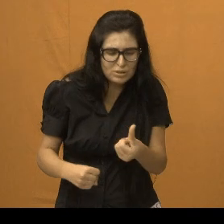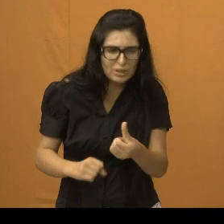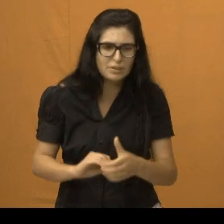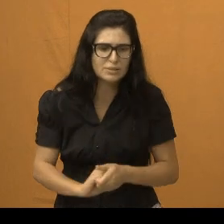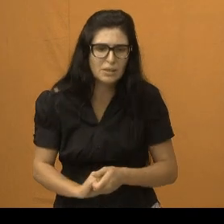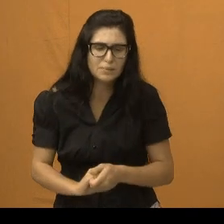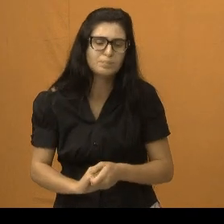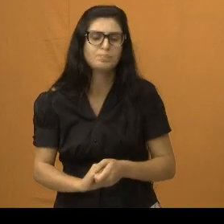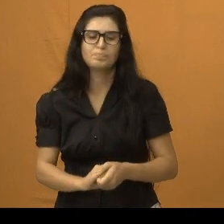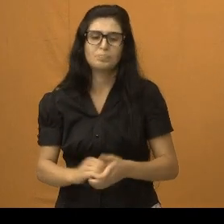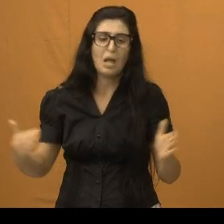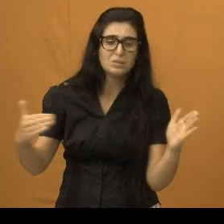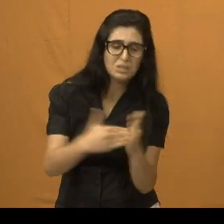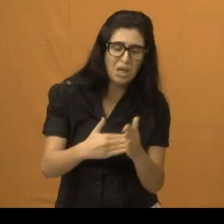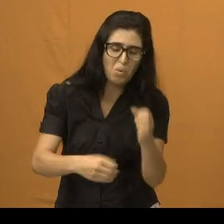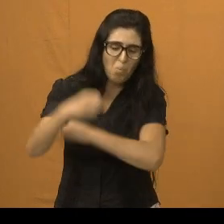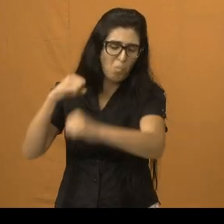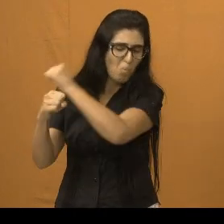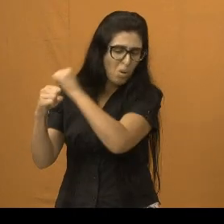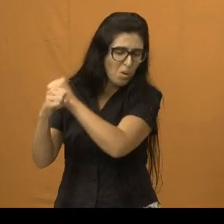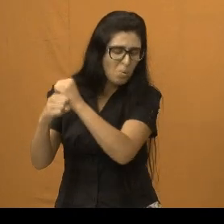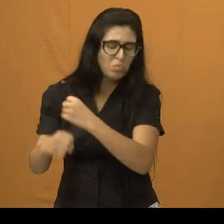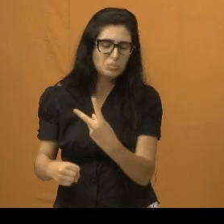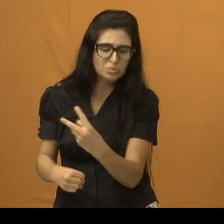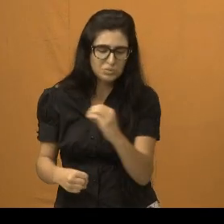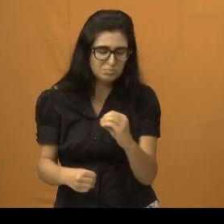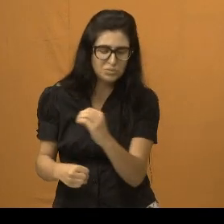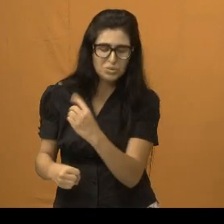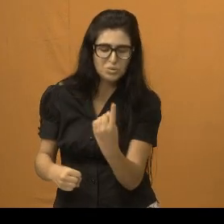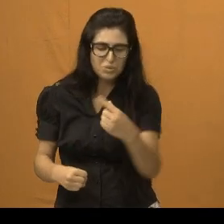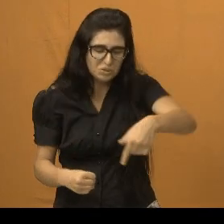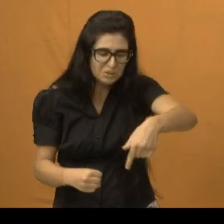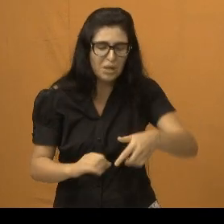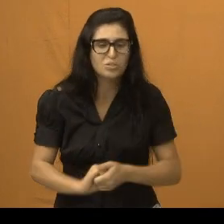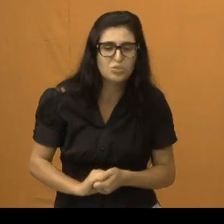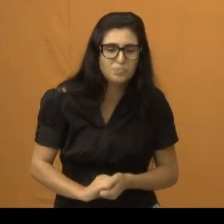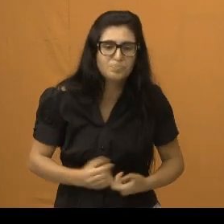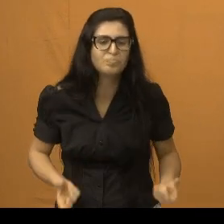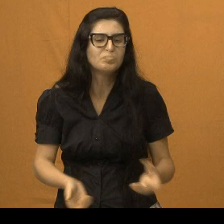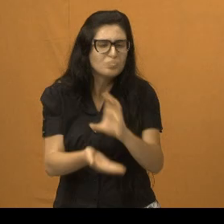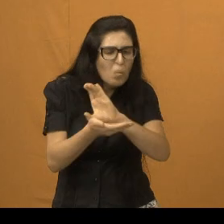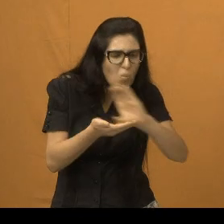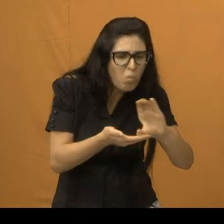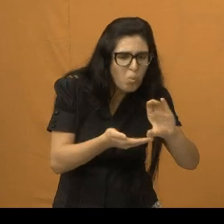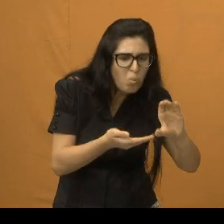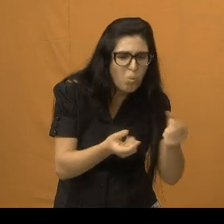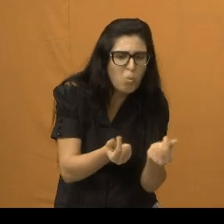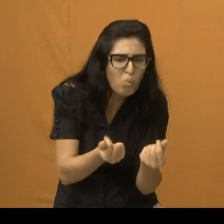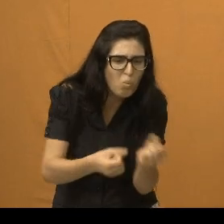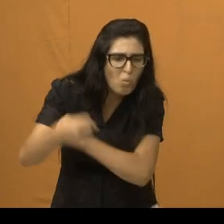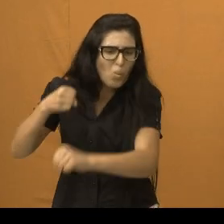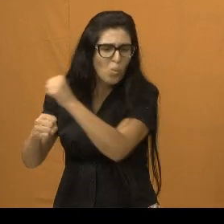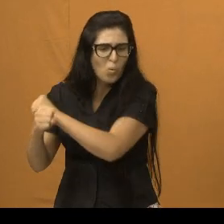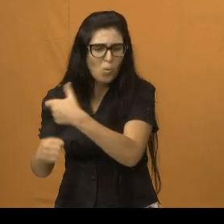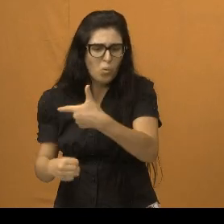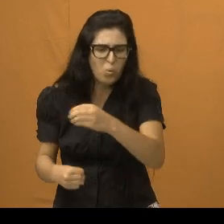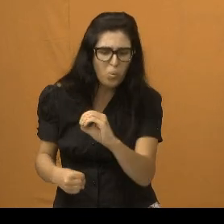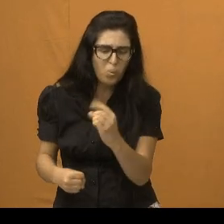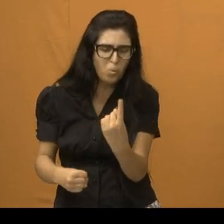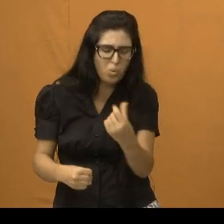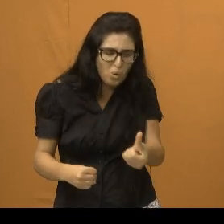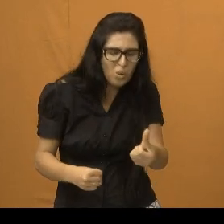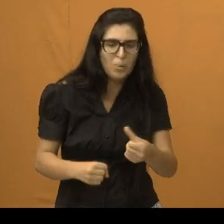de 2017. Tá? O capital, nós tivemos em 2016 a meta orçamentária